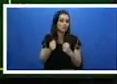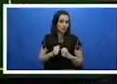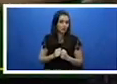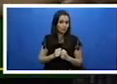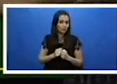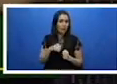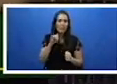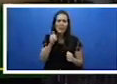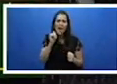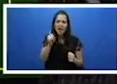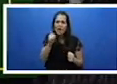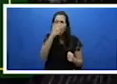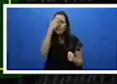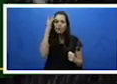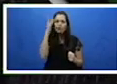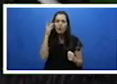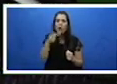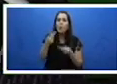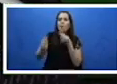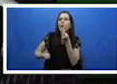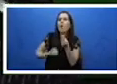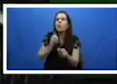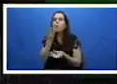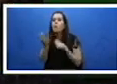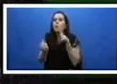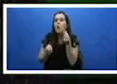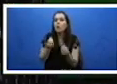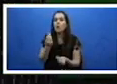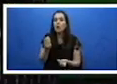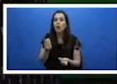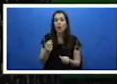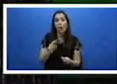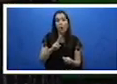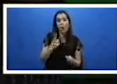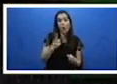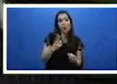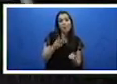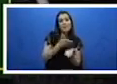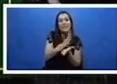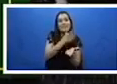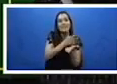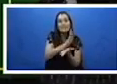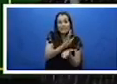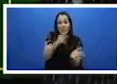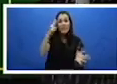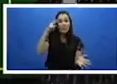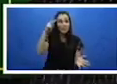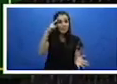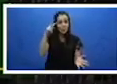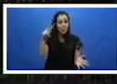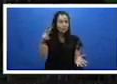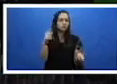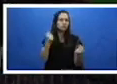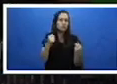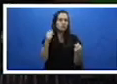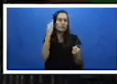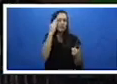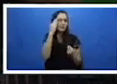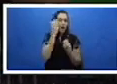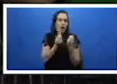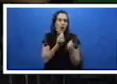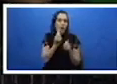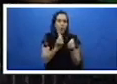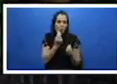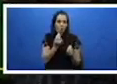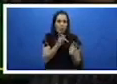a história. Ou ele vai participar? O narrador vai ser um personagem da história. Então, temos que pensar como que será